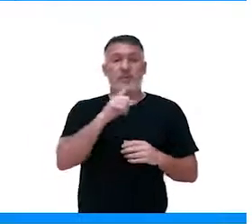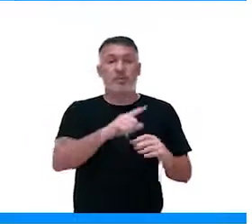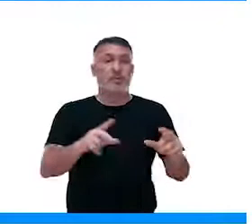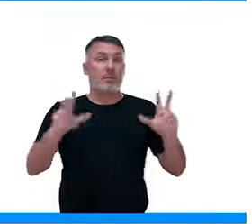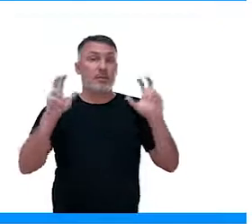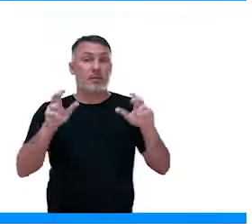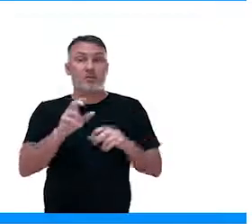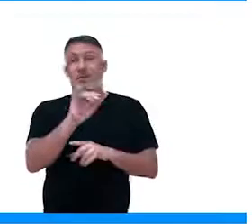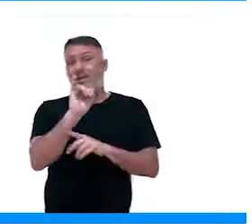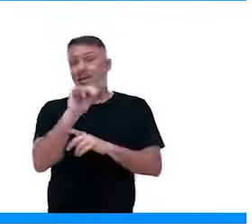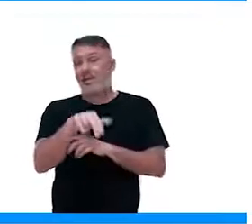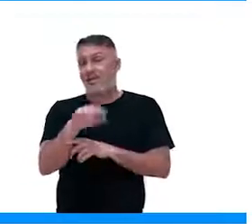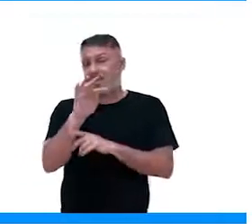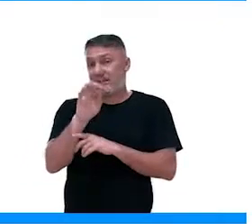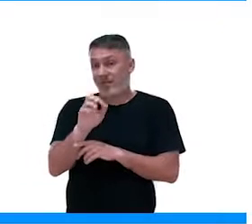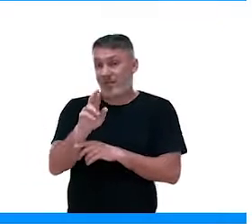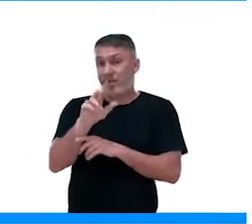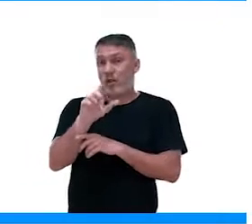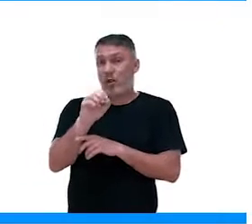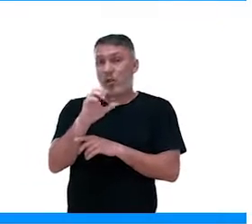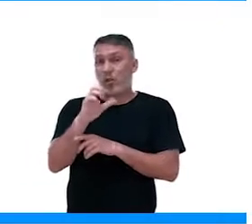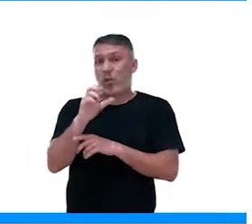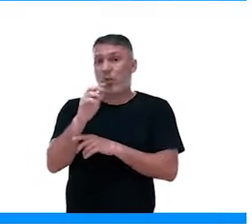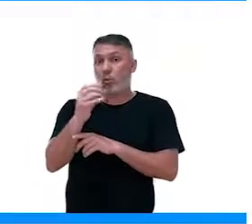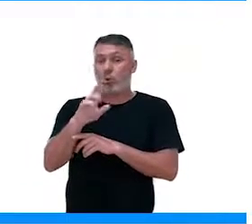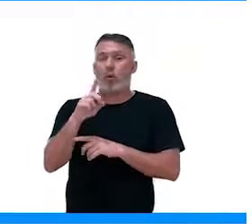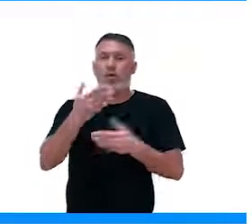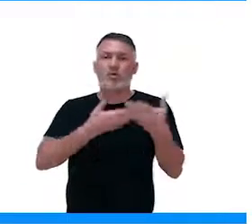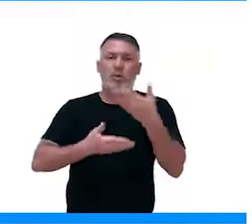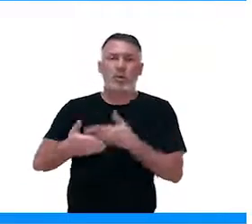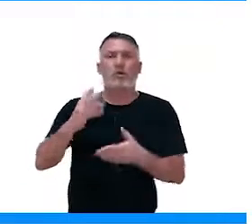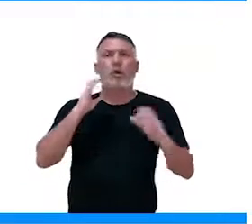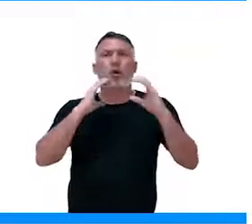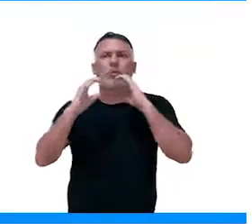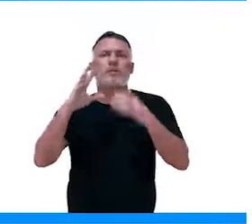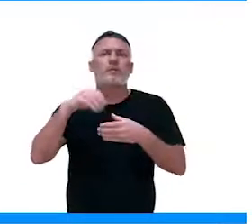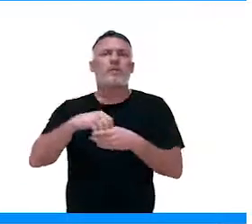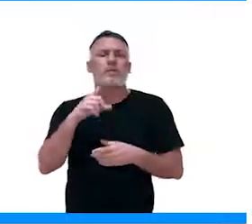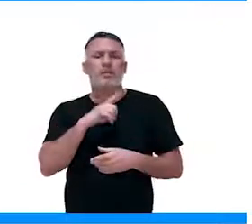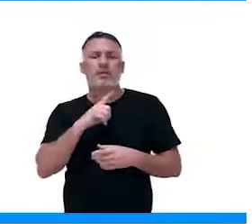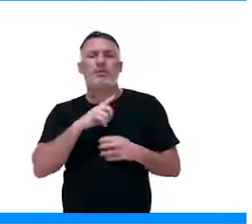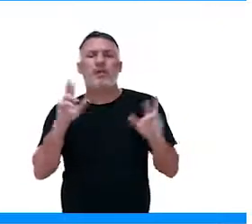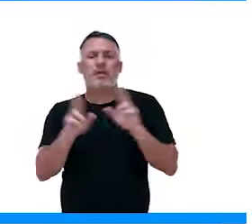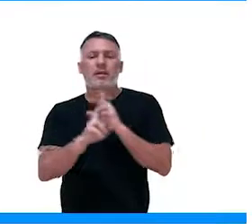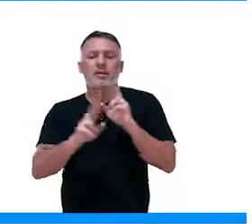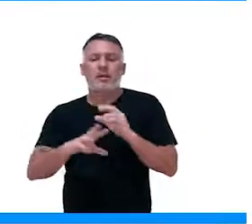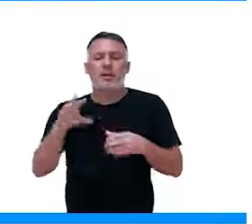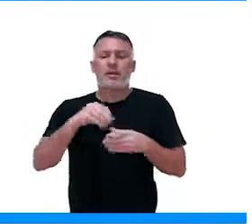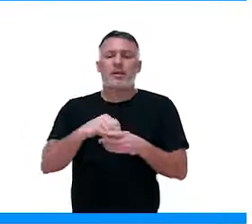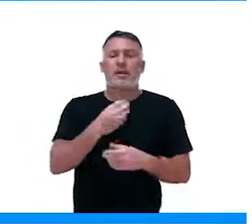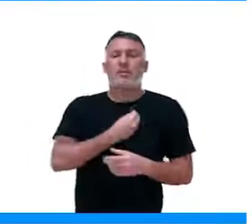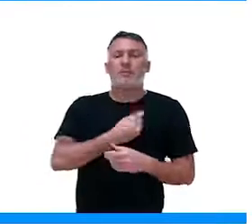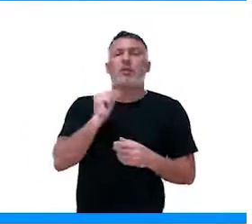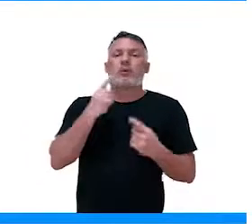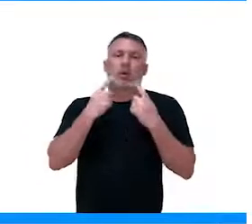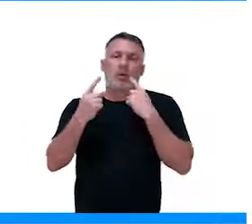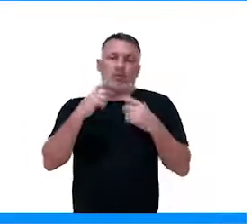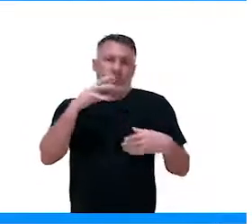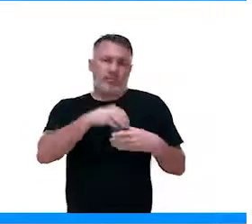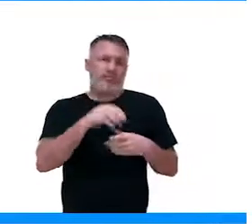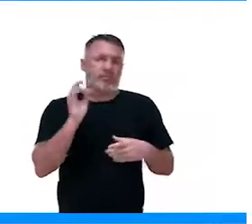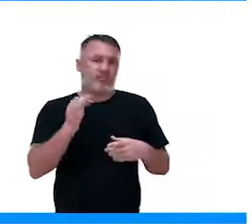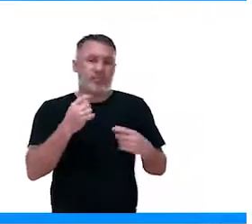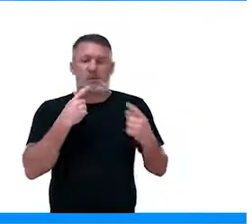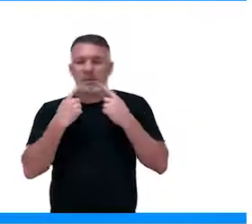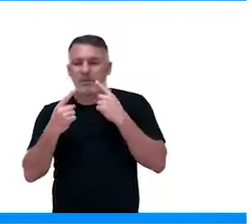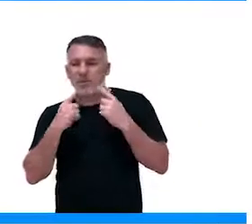termo interlocutor, que é essa palavra que a gente está usando para essa interação, que tem a ver com comunicação, está relacionado aos participantes de um diálogo,